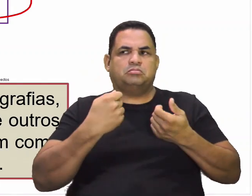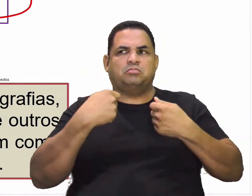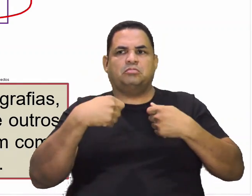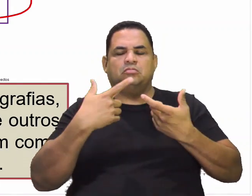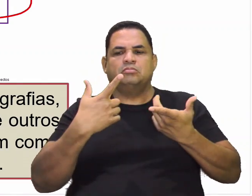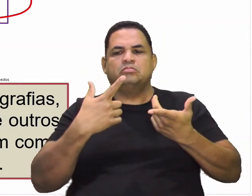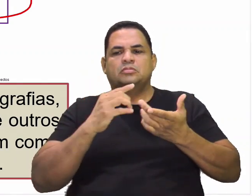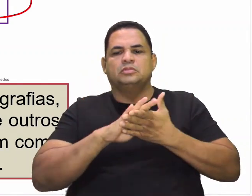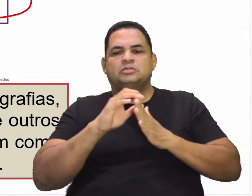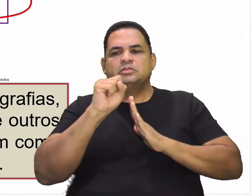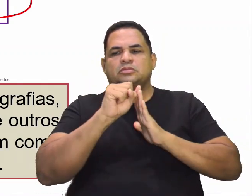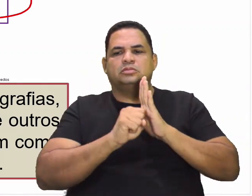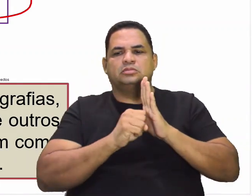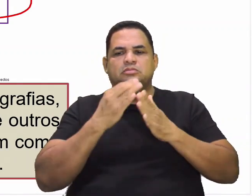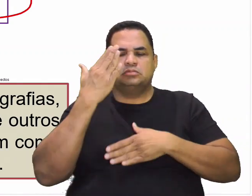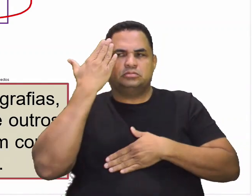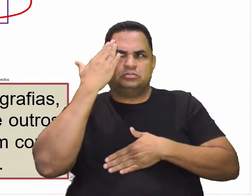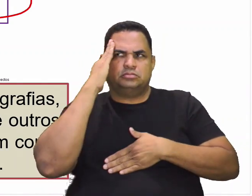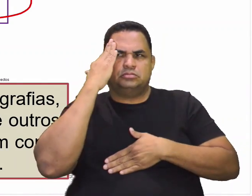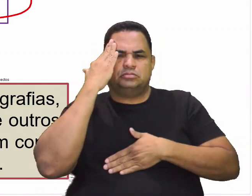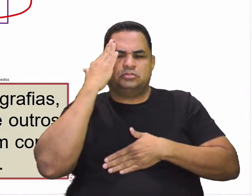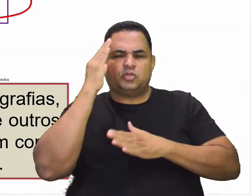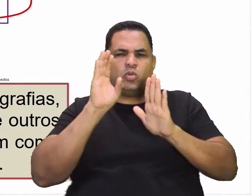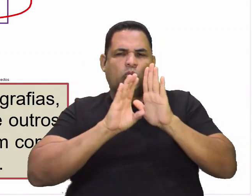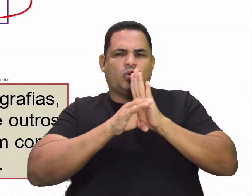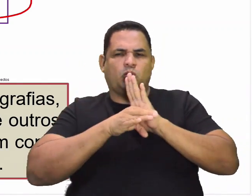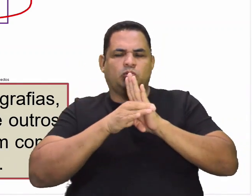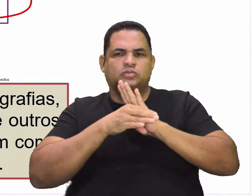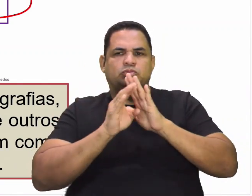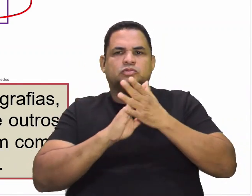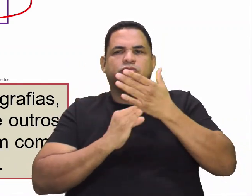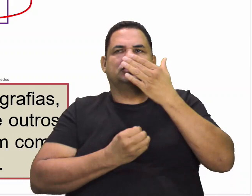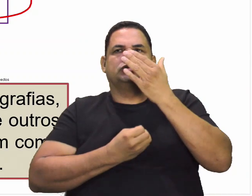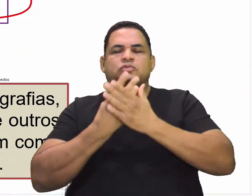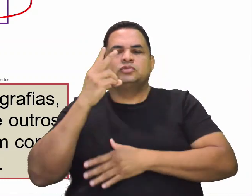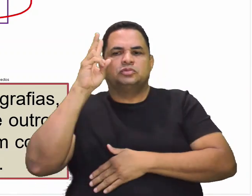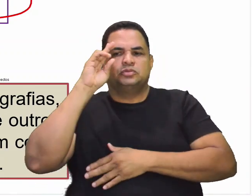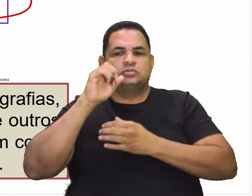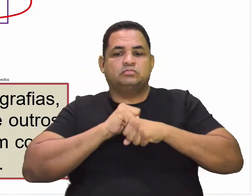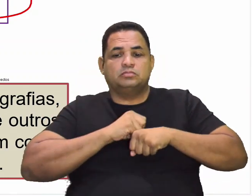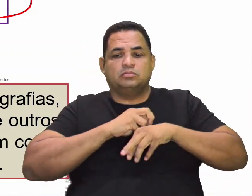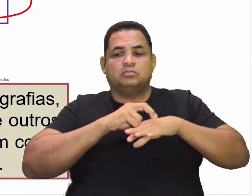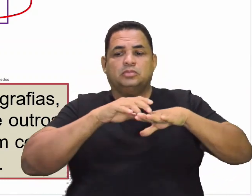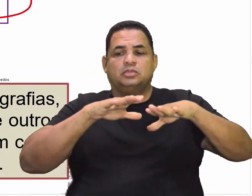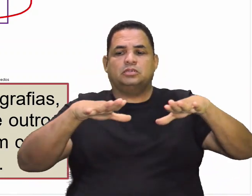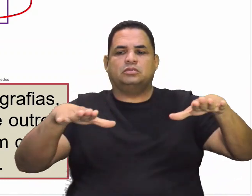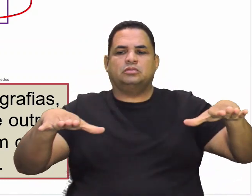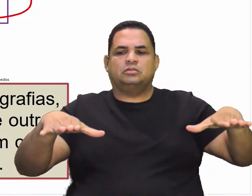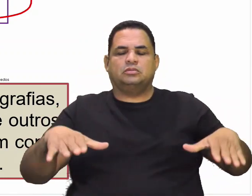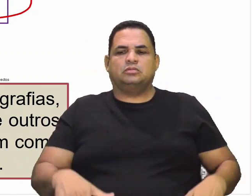no século XX, a concepção de fonte histórica ampliou consideravelmente.